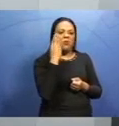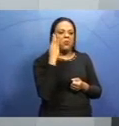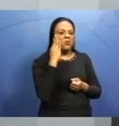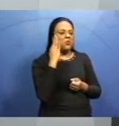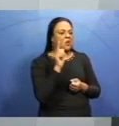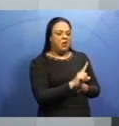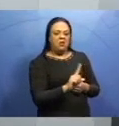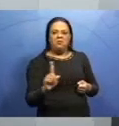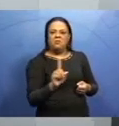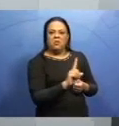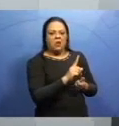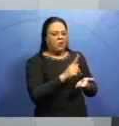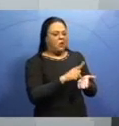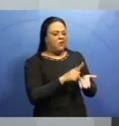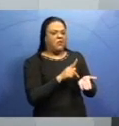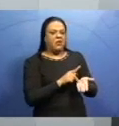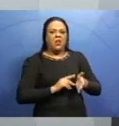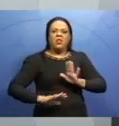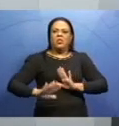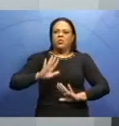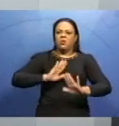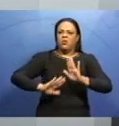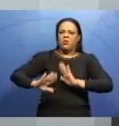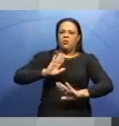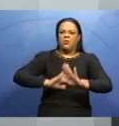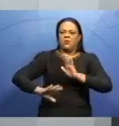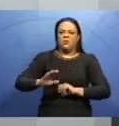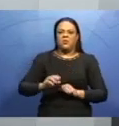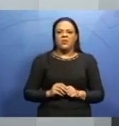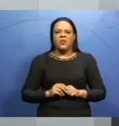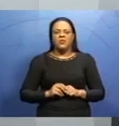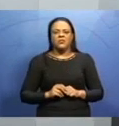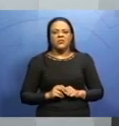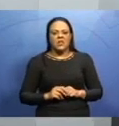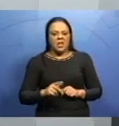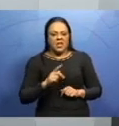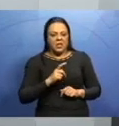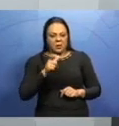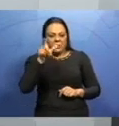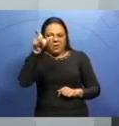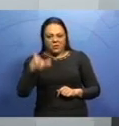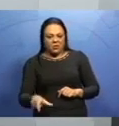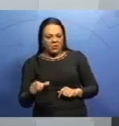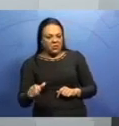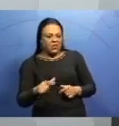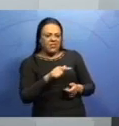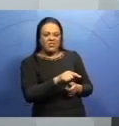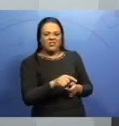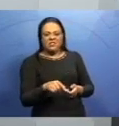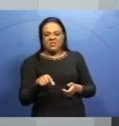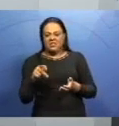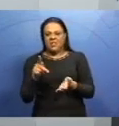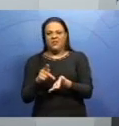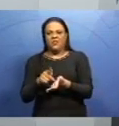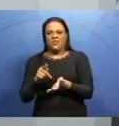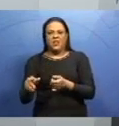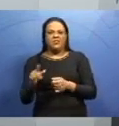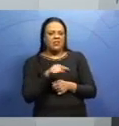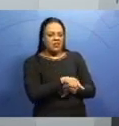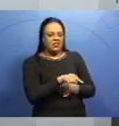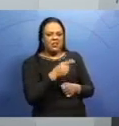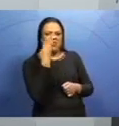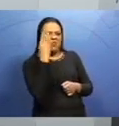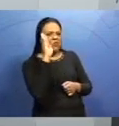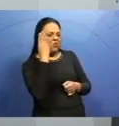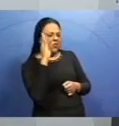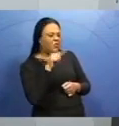que nos elogia, mas no fundo, não é aquilo que ela está te desejando, né? Daí é uma lógica